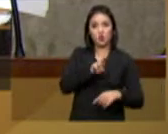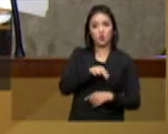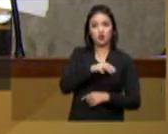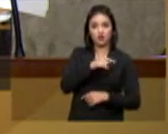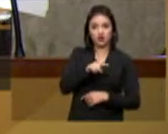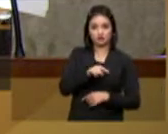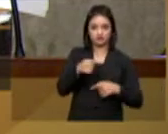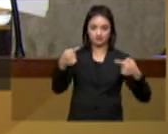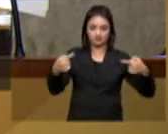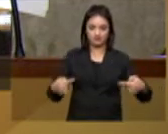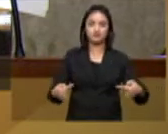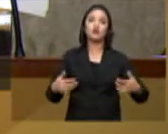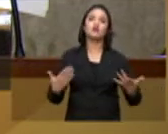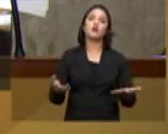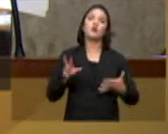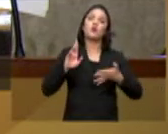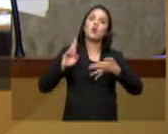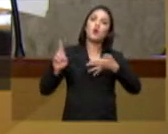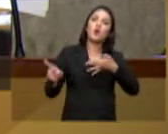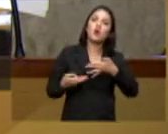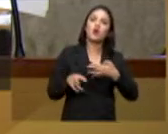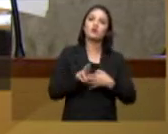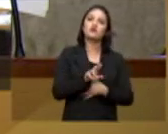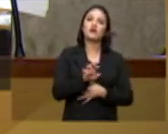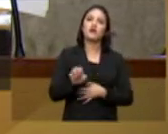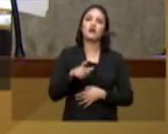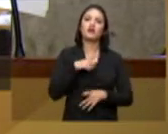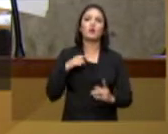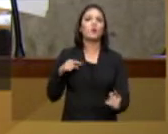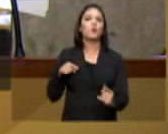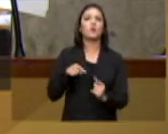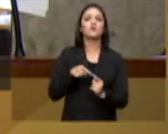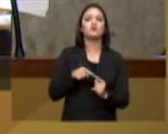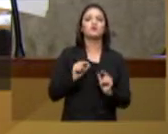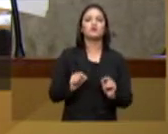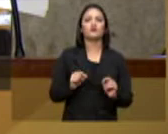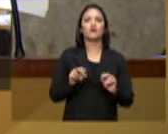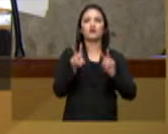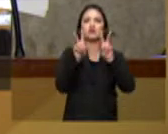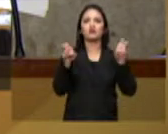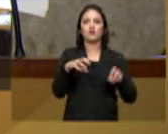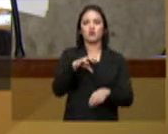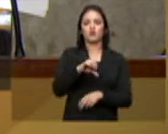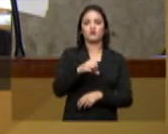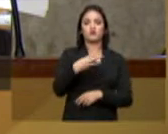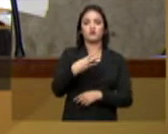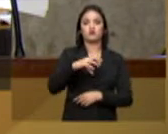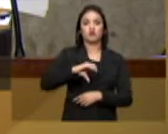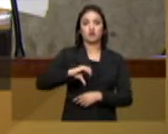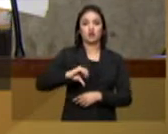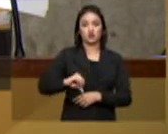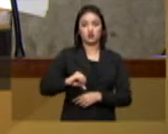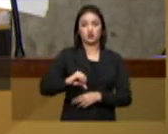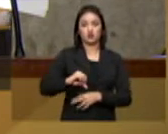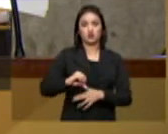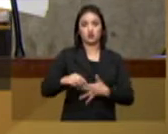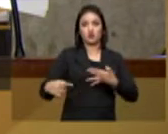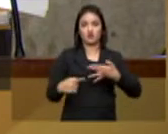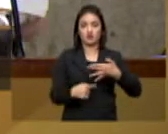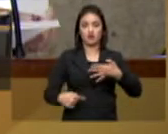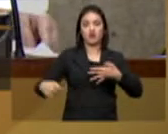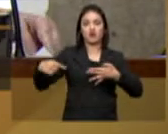Este recurso extraordinário tem como objeto o tema 939 da